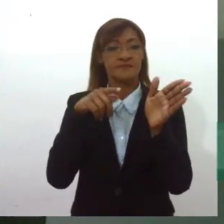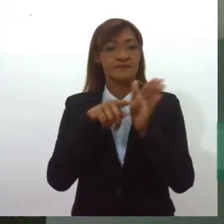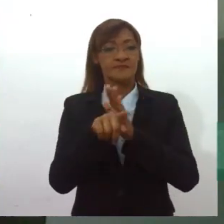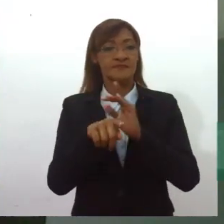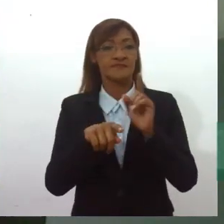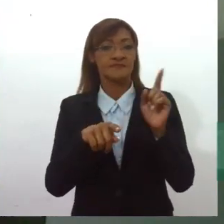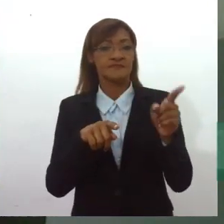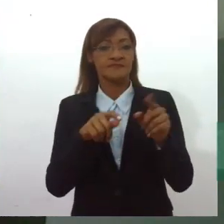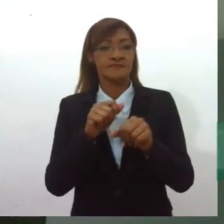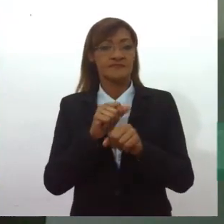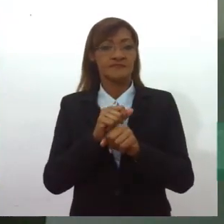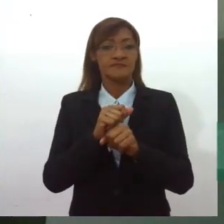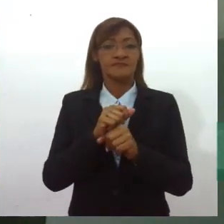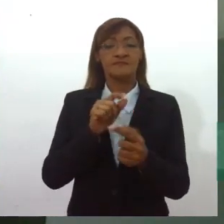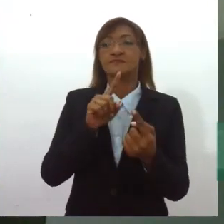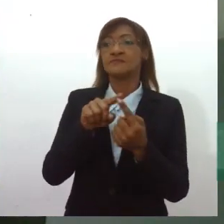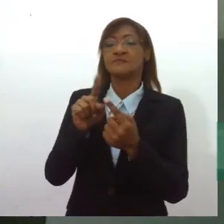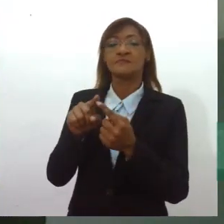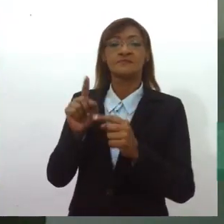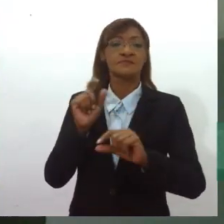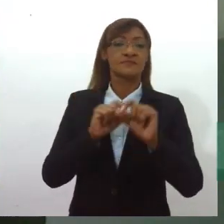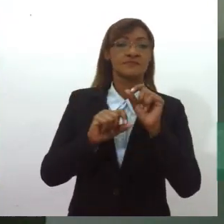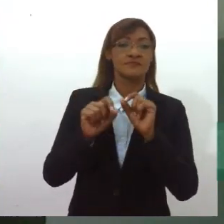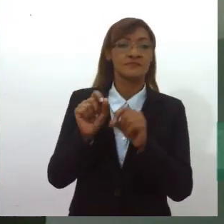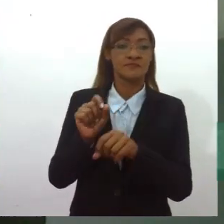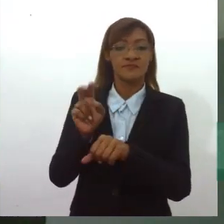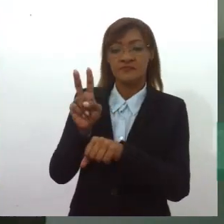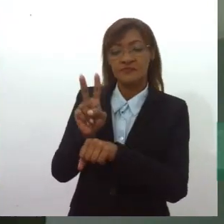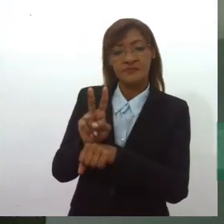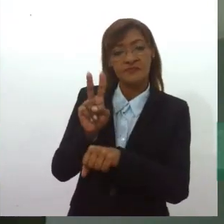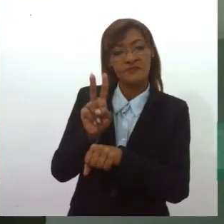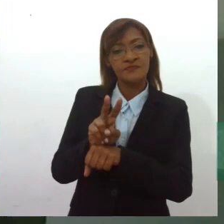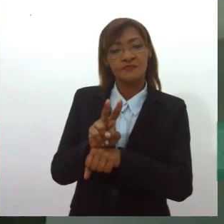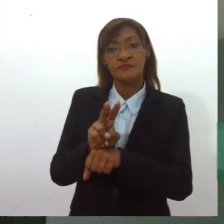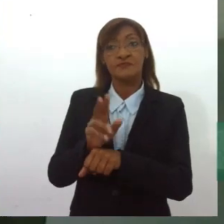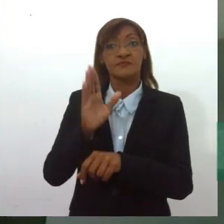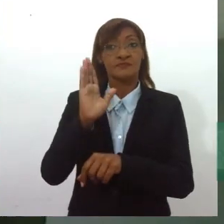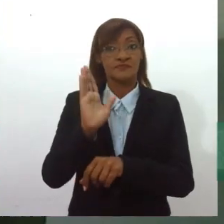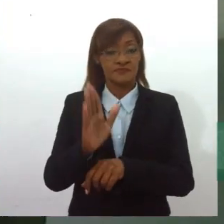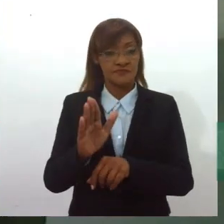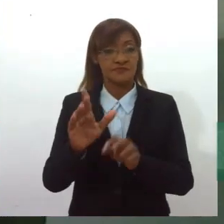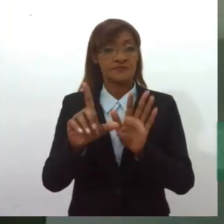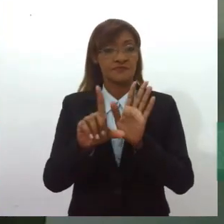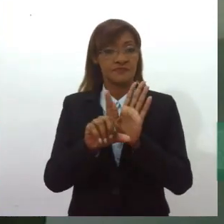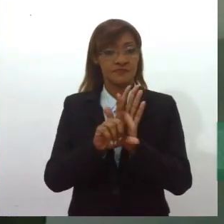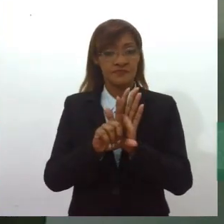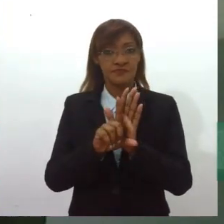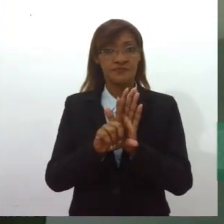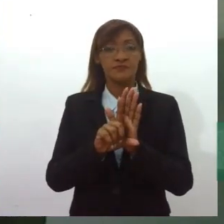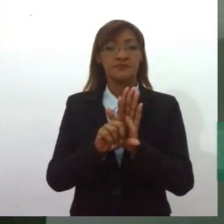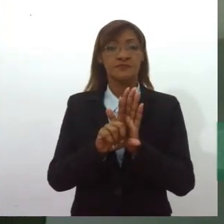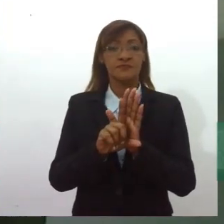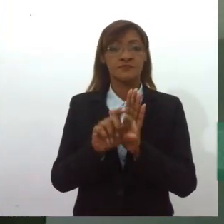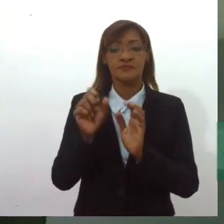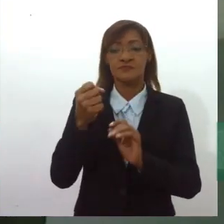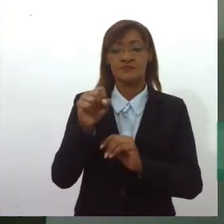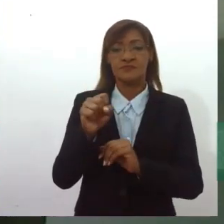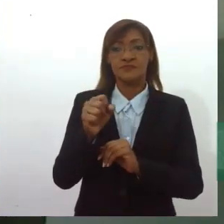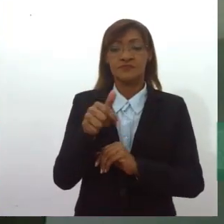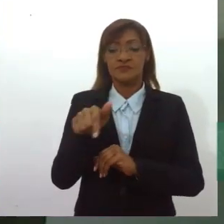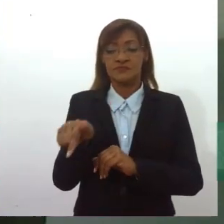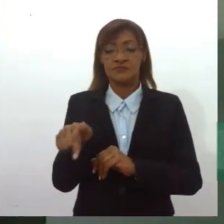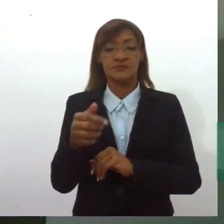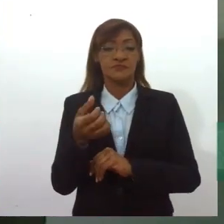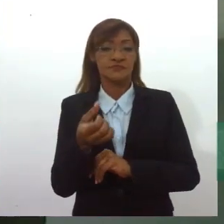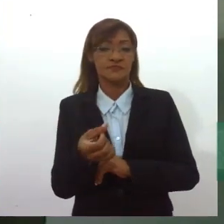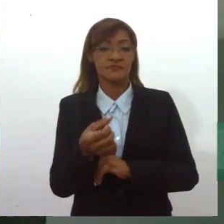né esse tipo de medida que Visa a proteção animal Ela já está prevista numa resolução né que é a que é a 876